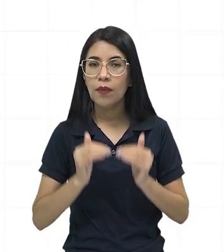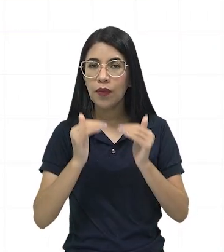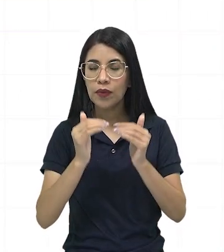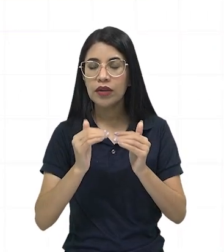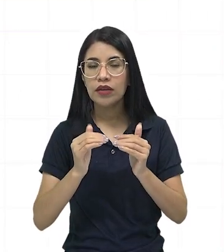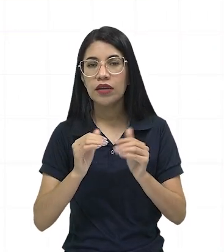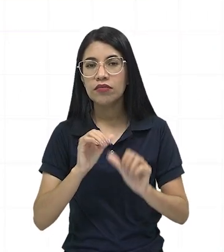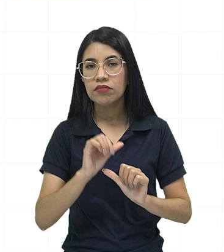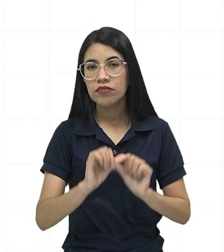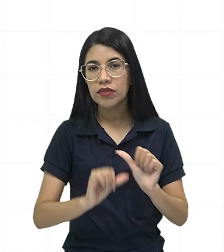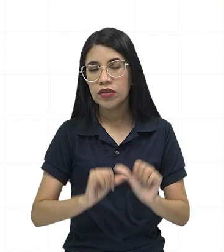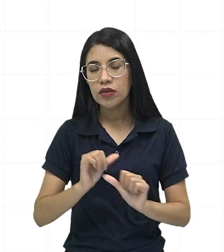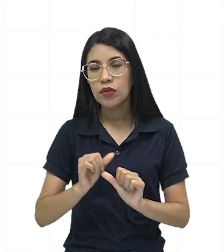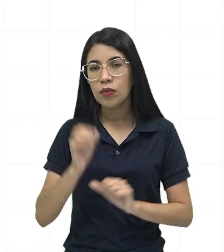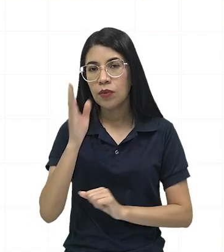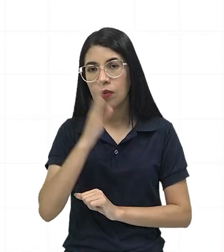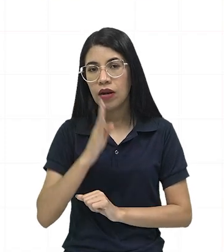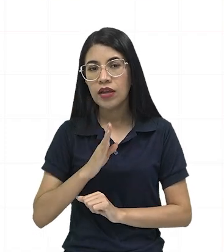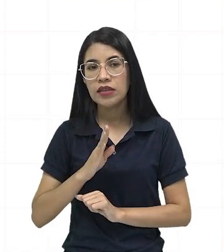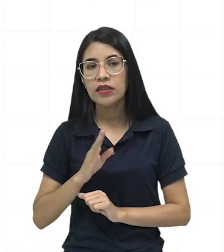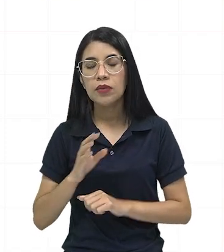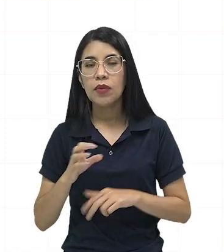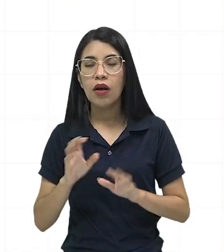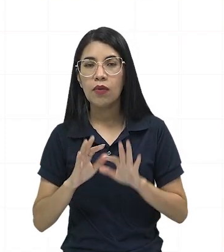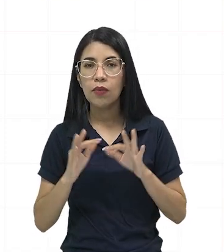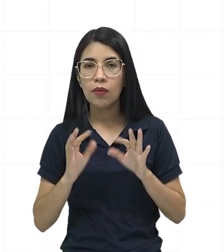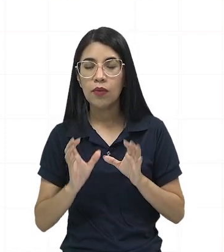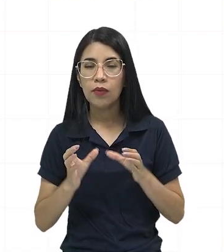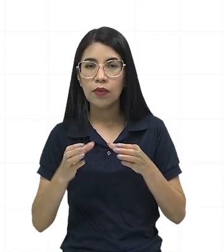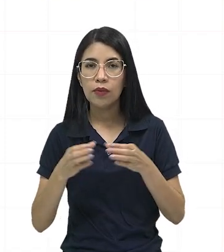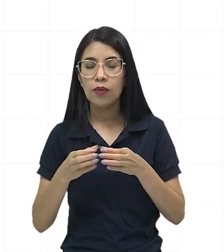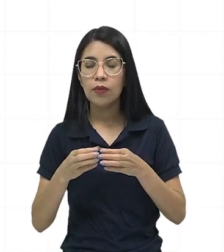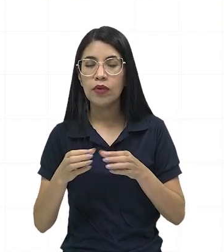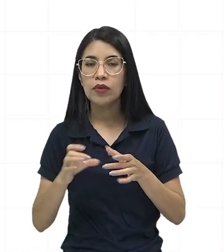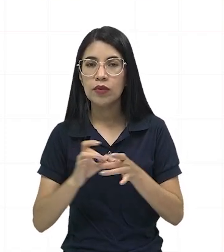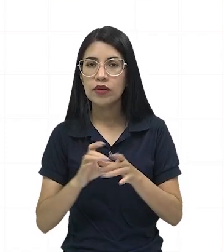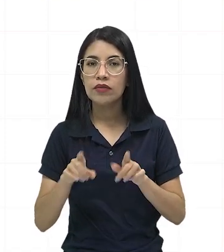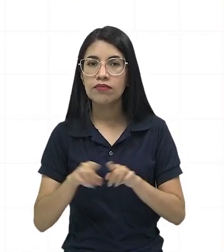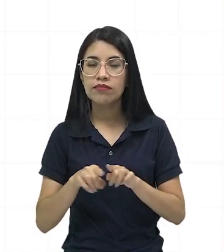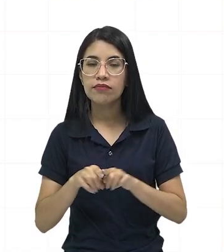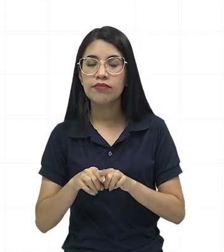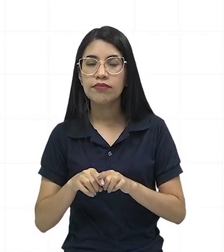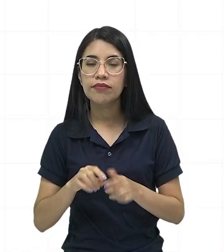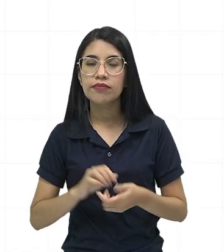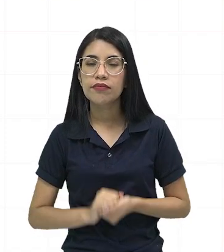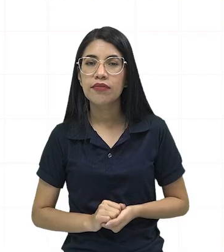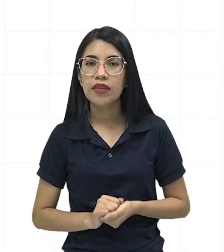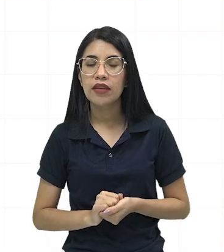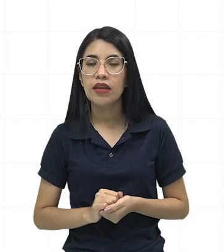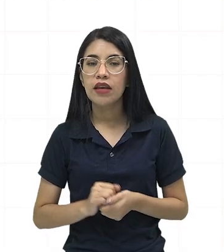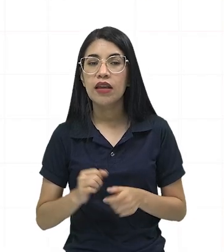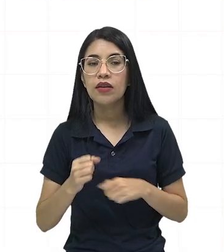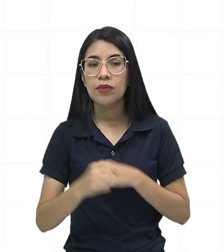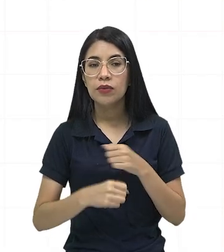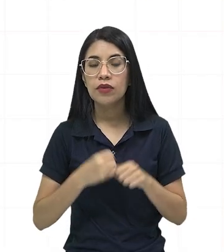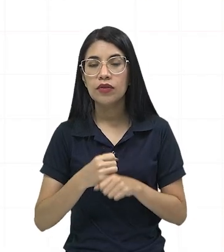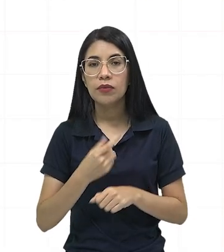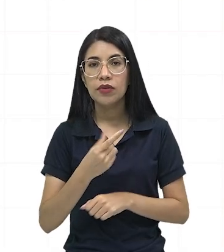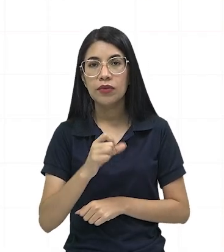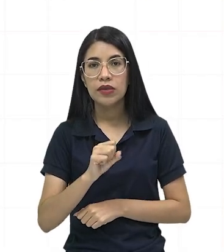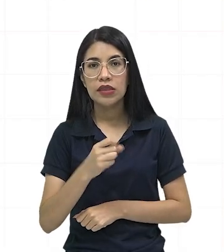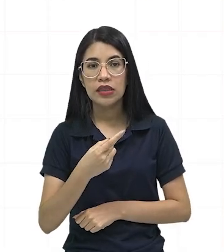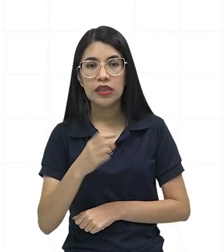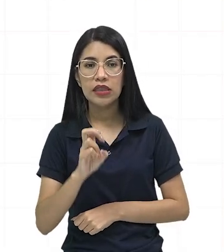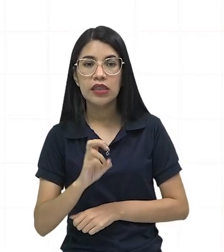Reino Unido, de Portugal e Algarves. Em 1815, ocorreu a